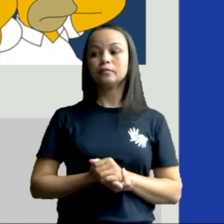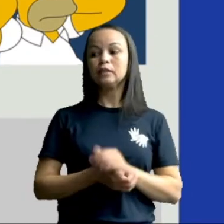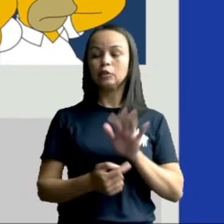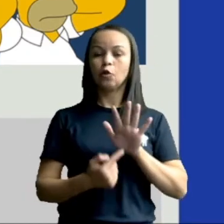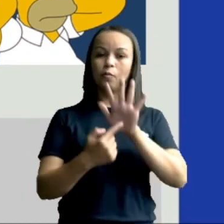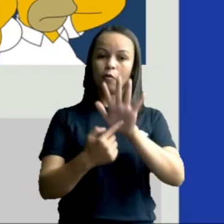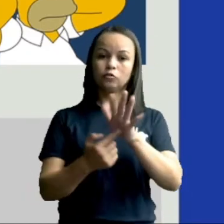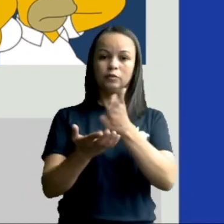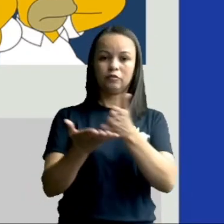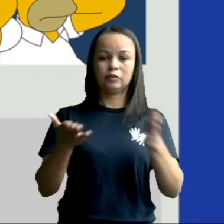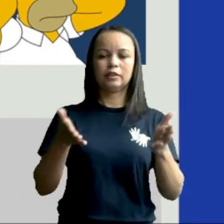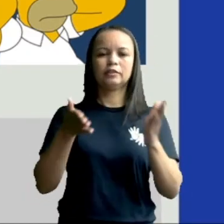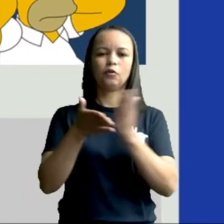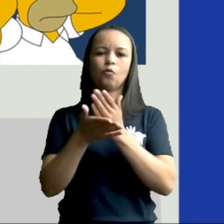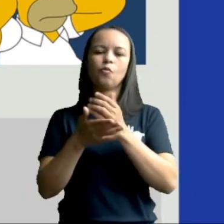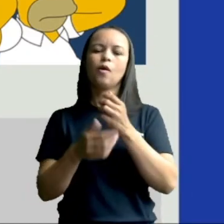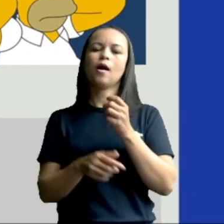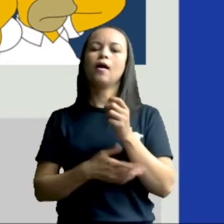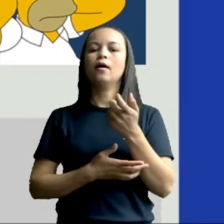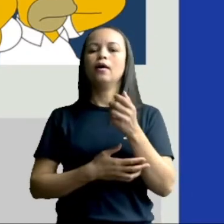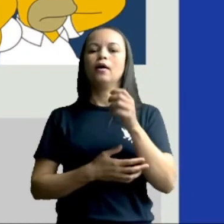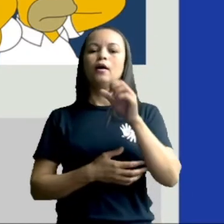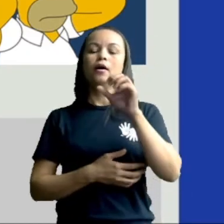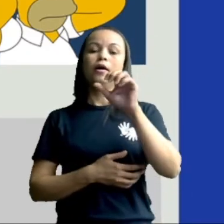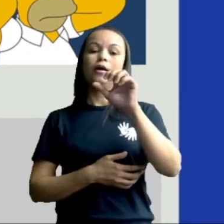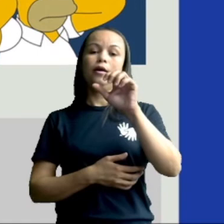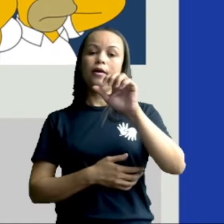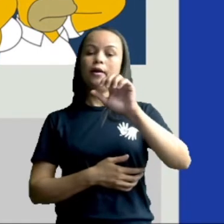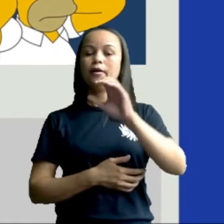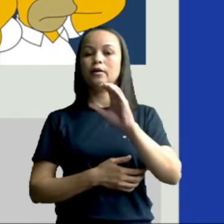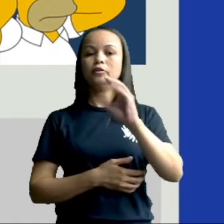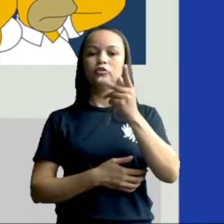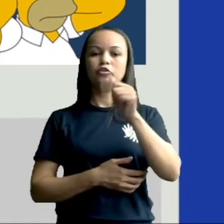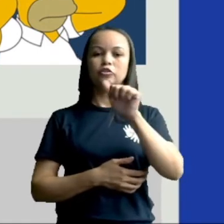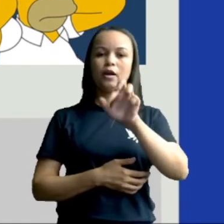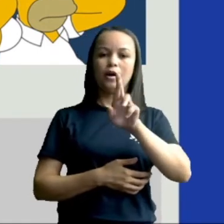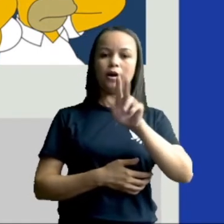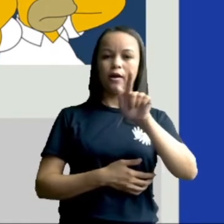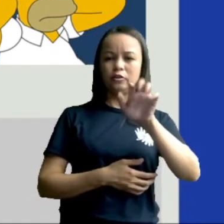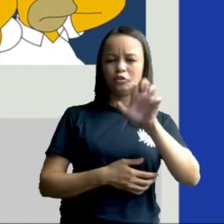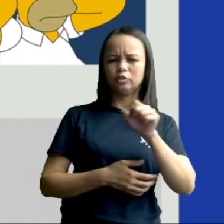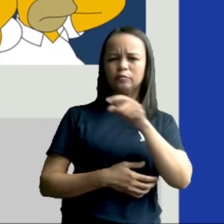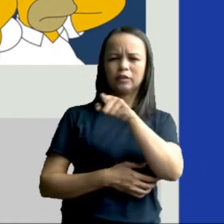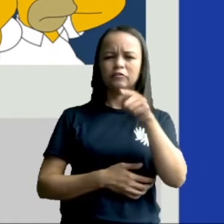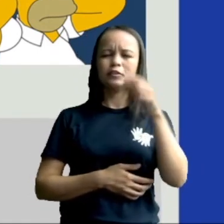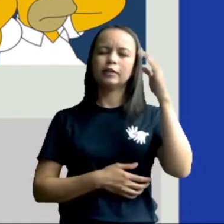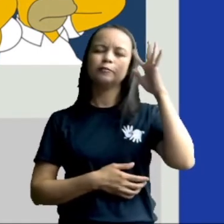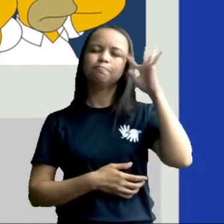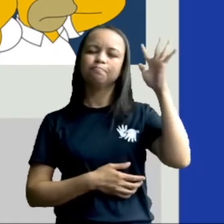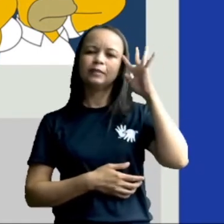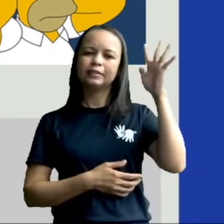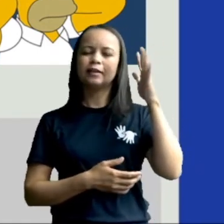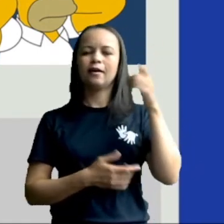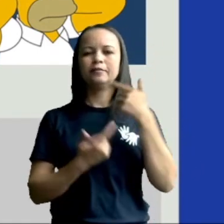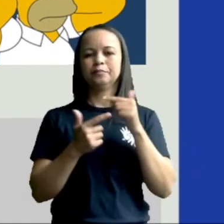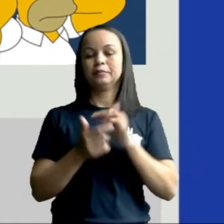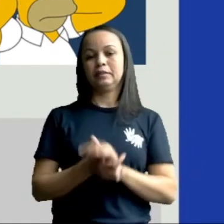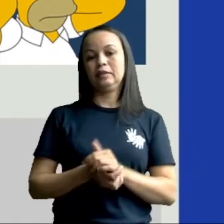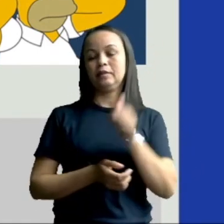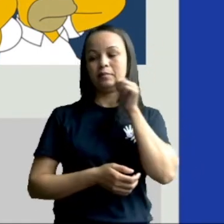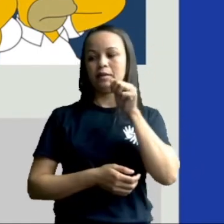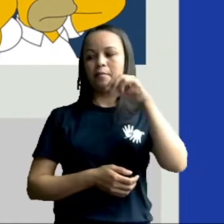algumas tirinhas, só para a gente, né, pensar, refletir, né, e se divertir um pouco. Uma de Mafalda aqui,